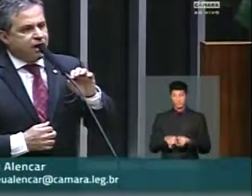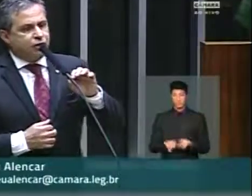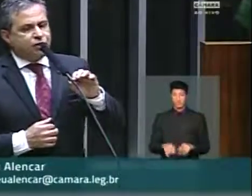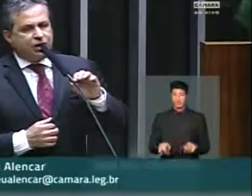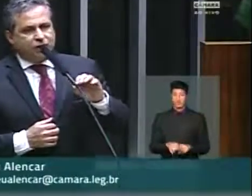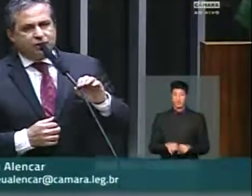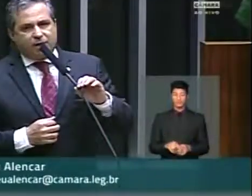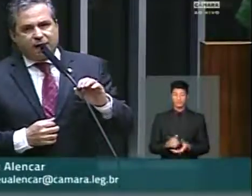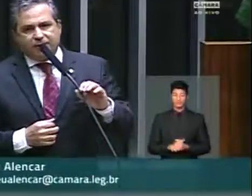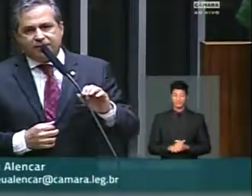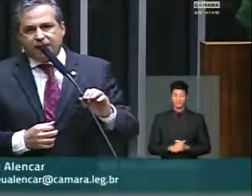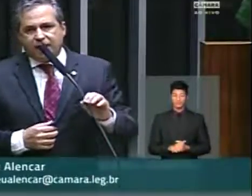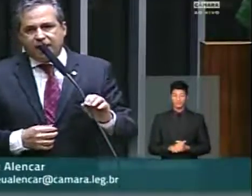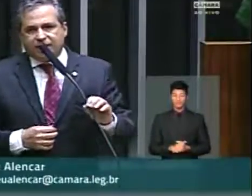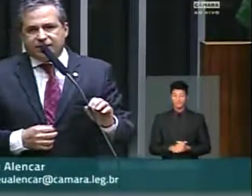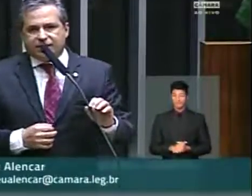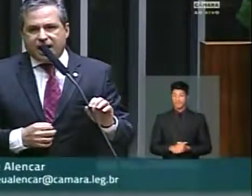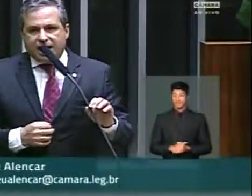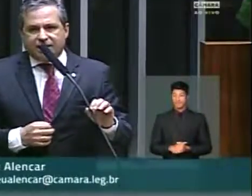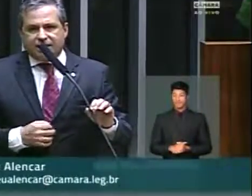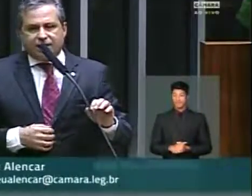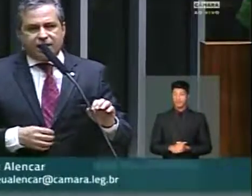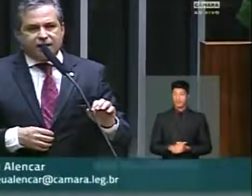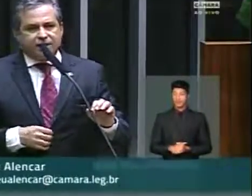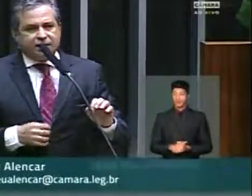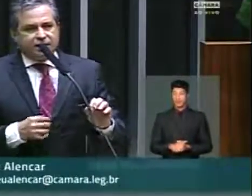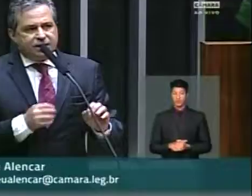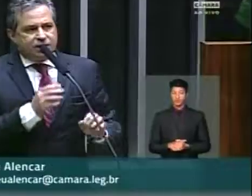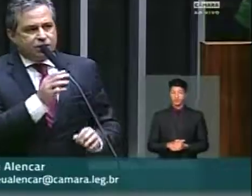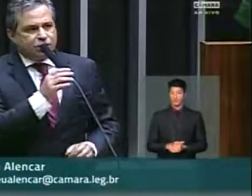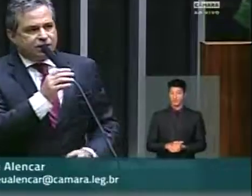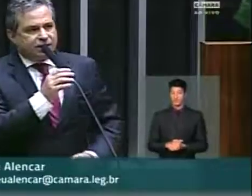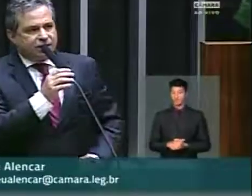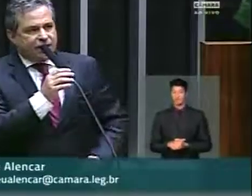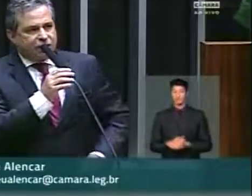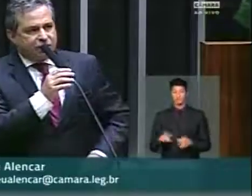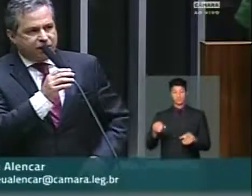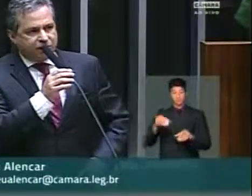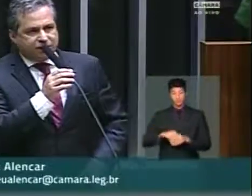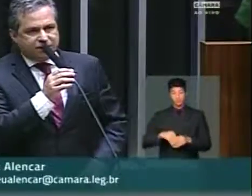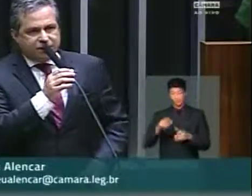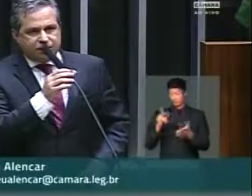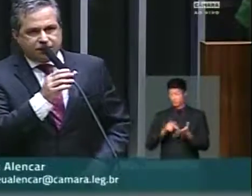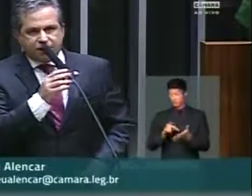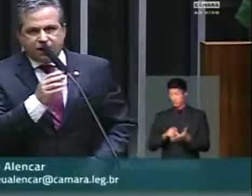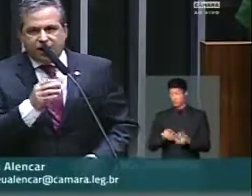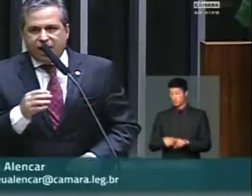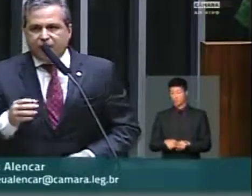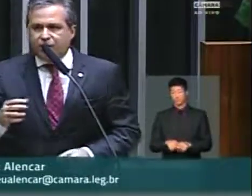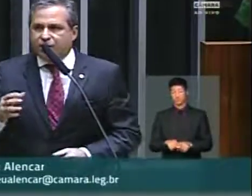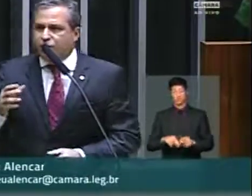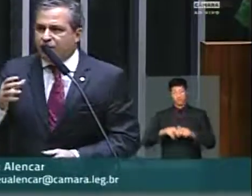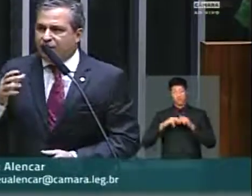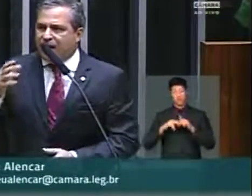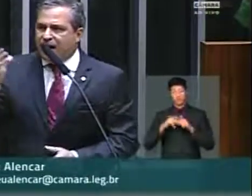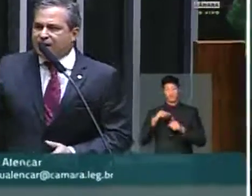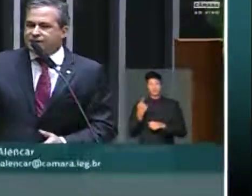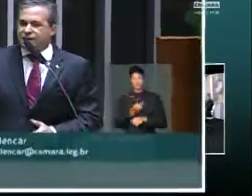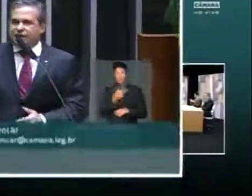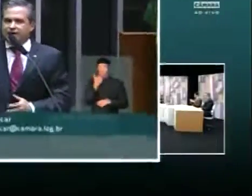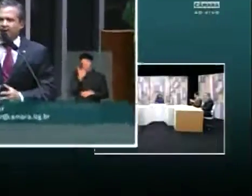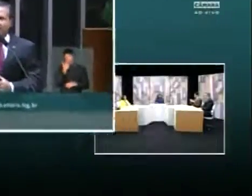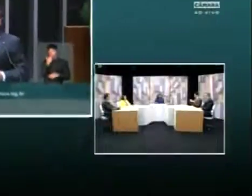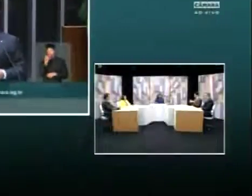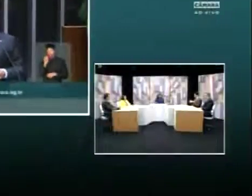vem angustiando também essa escalada da violência que angustia terrivelmente os brasileiros. É por isso que